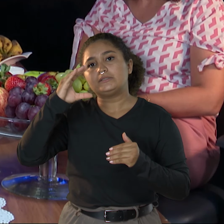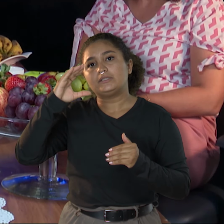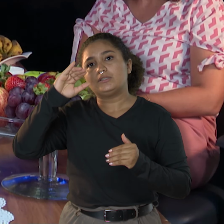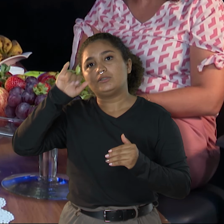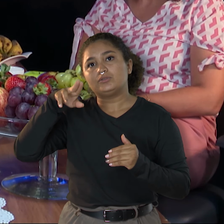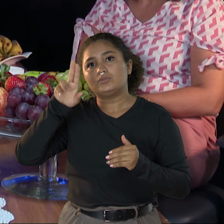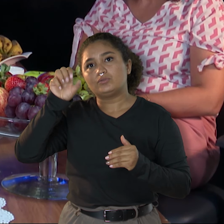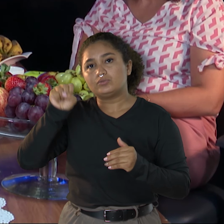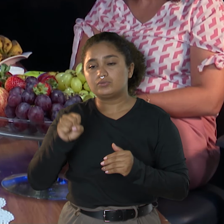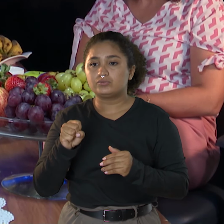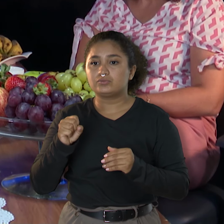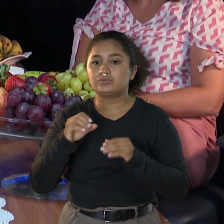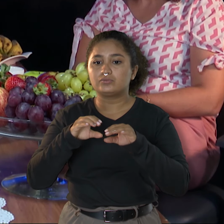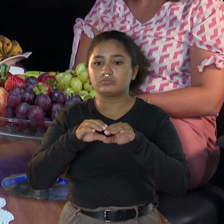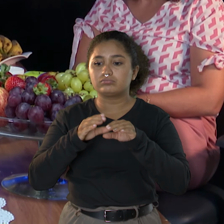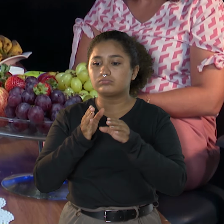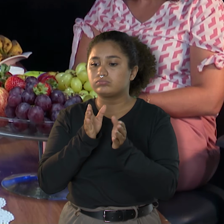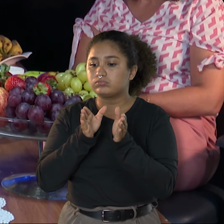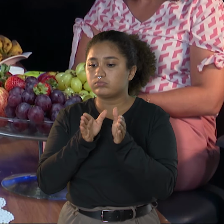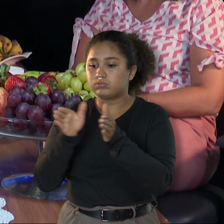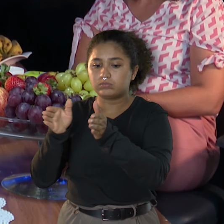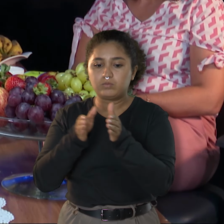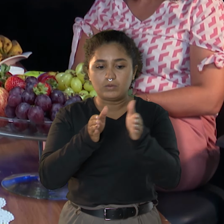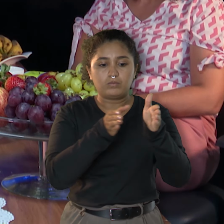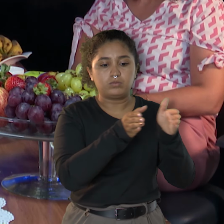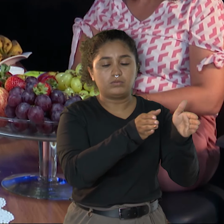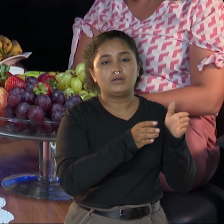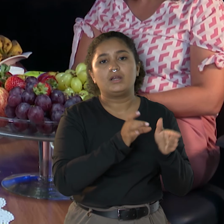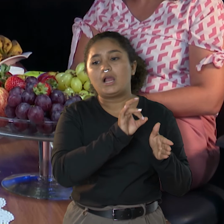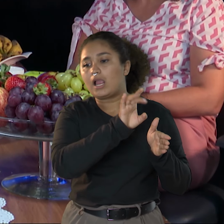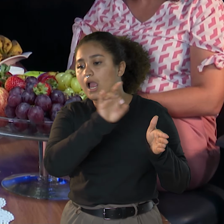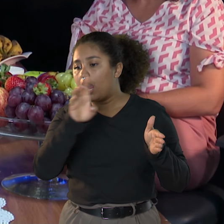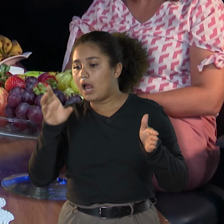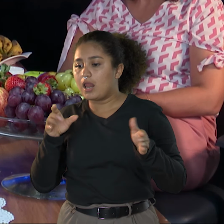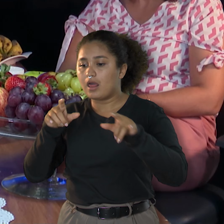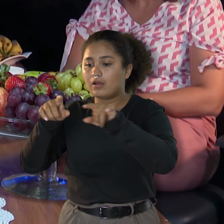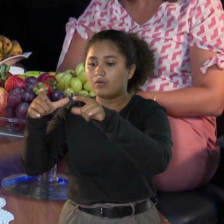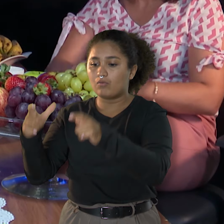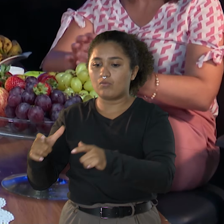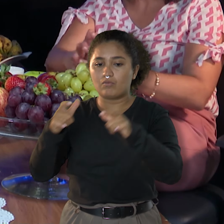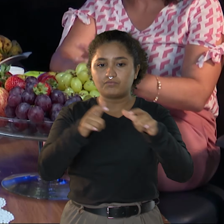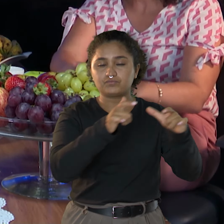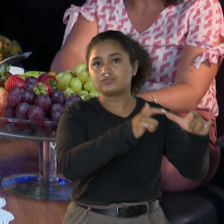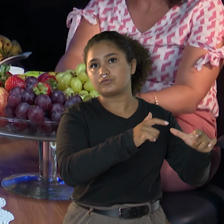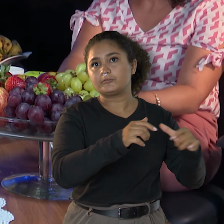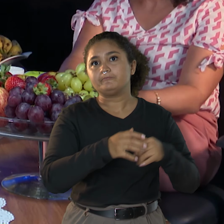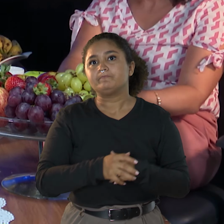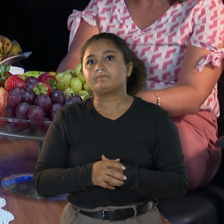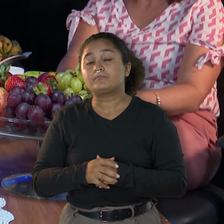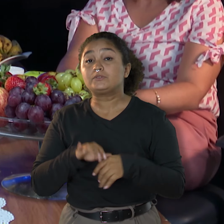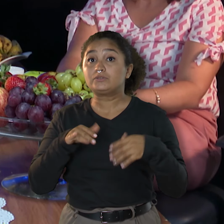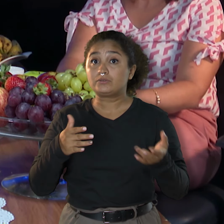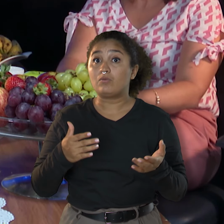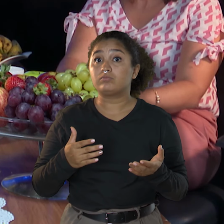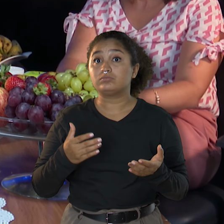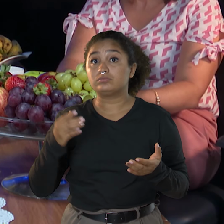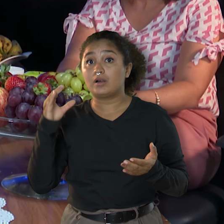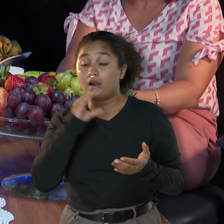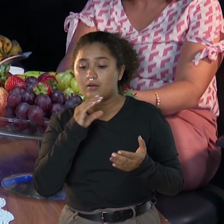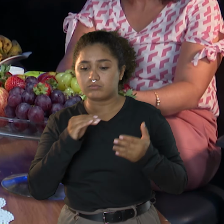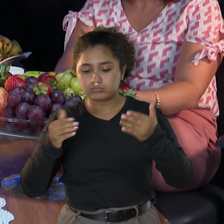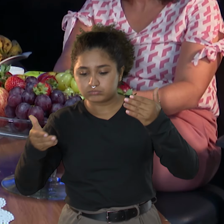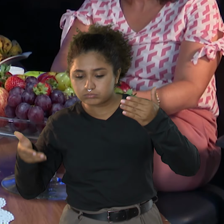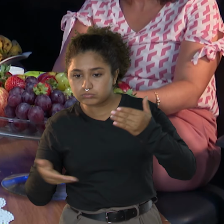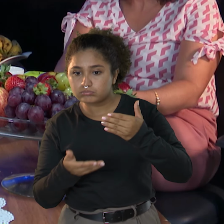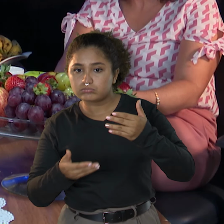mil processos. E aí a gente dividiu e deu a tua cota para cada vara. E aí, imediatamente, nós saímos de